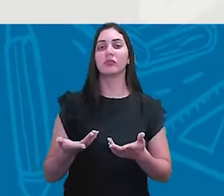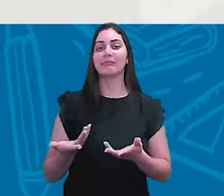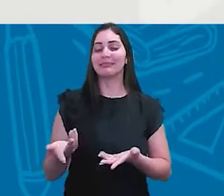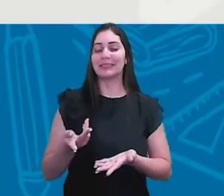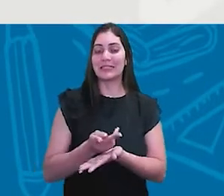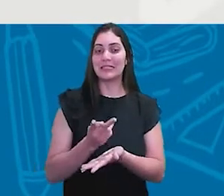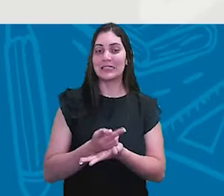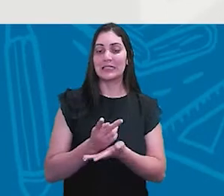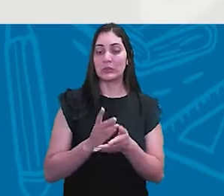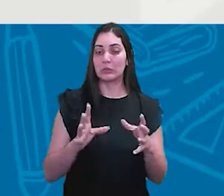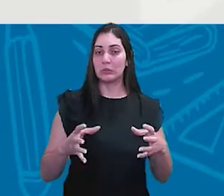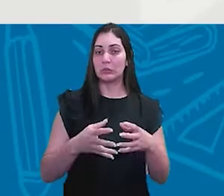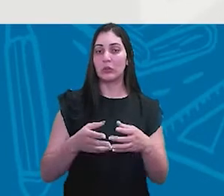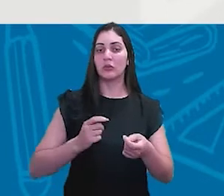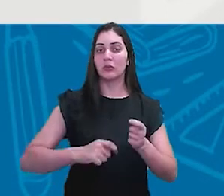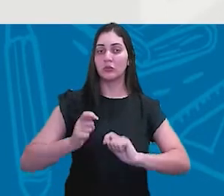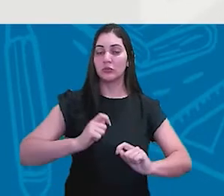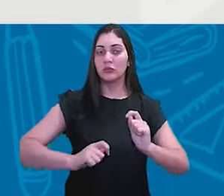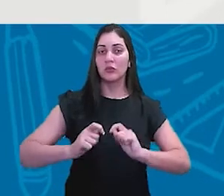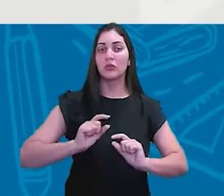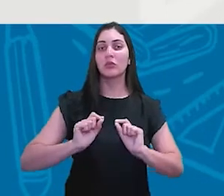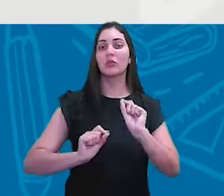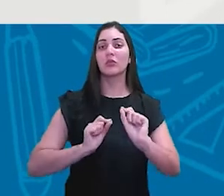bloco econômico ele é uma